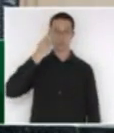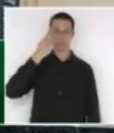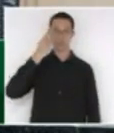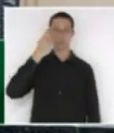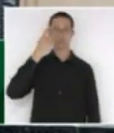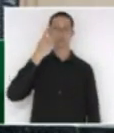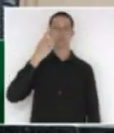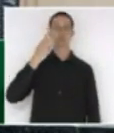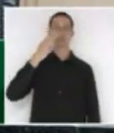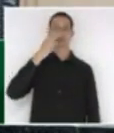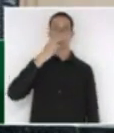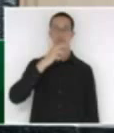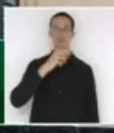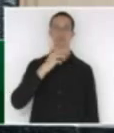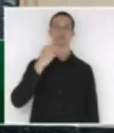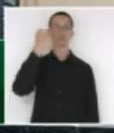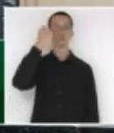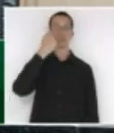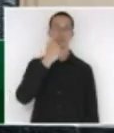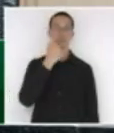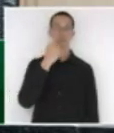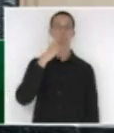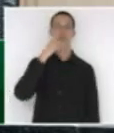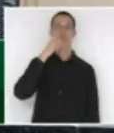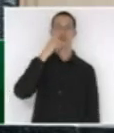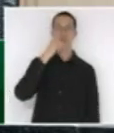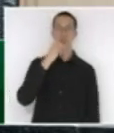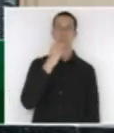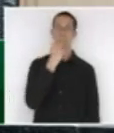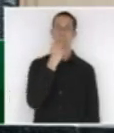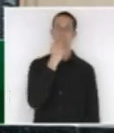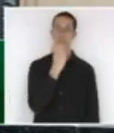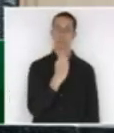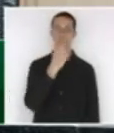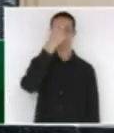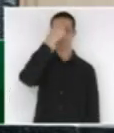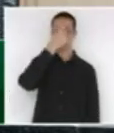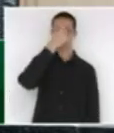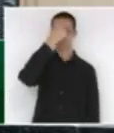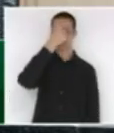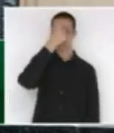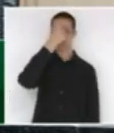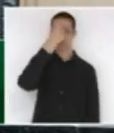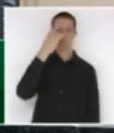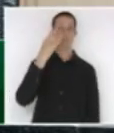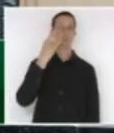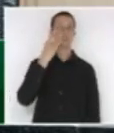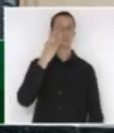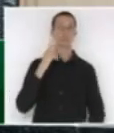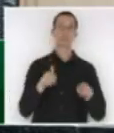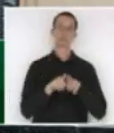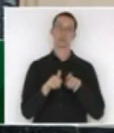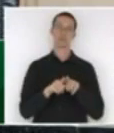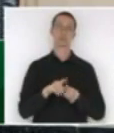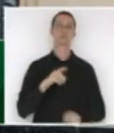Gonçalves, Kennedy Nunes, Manuel Mota, Maurício Skudlak, Mauro de Nadal e a senhora deputada Ana Paula